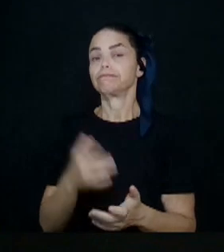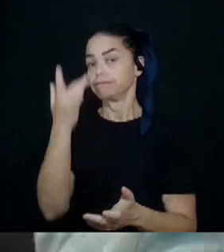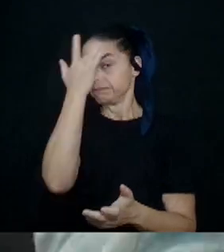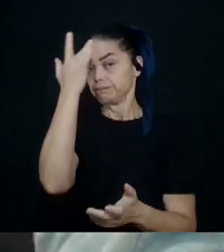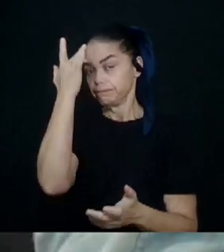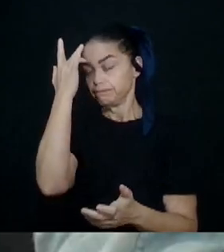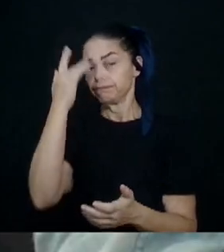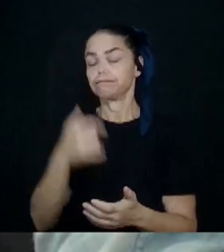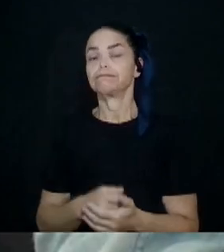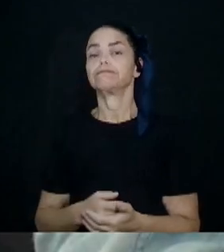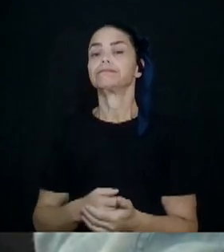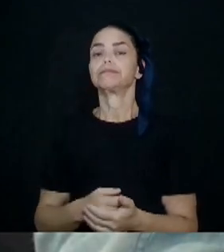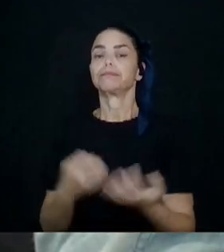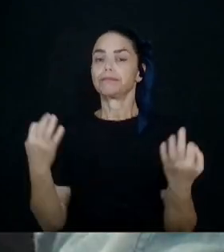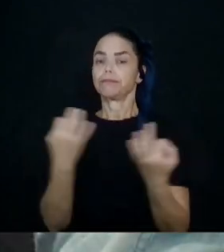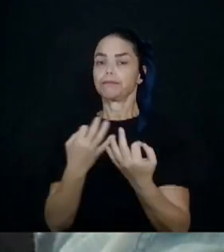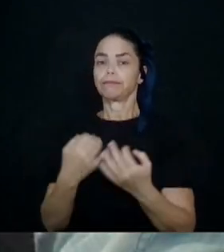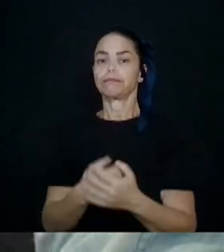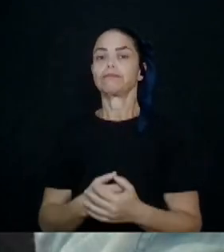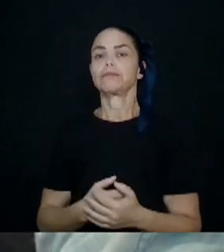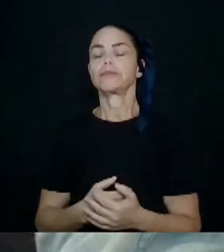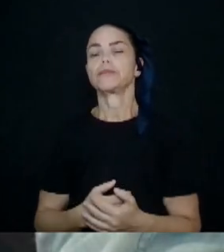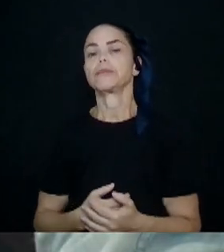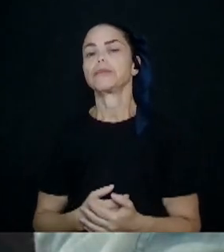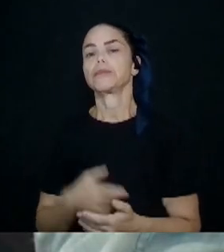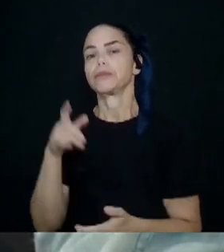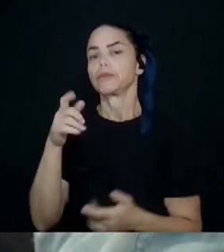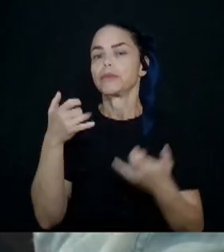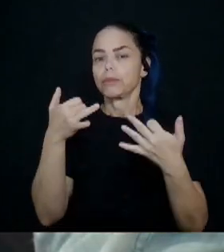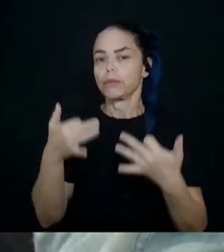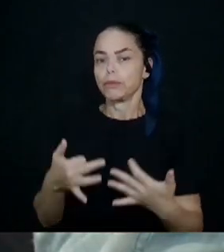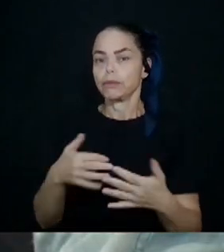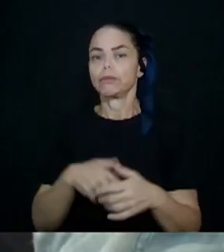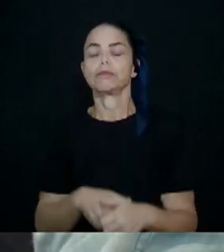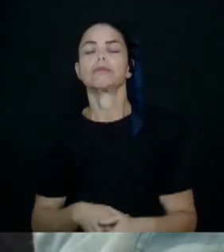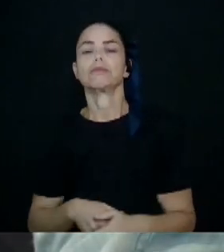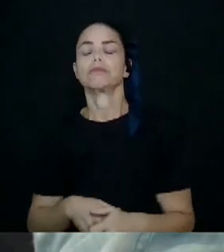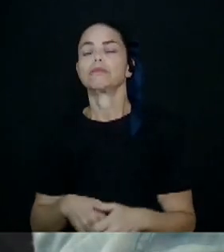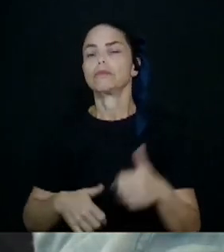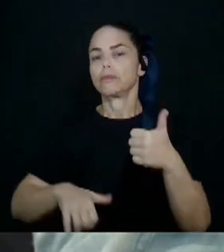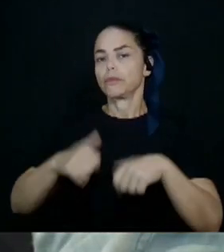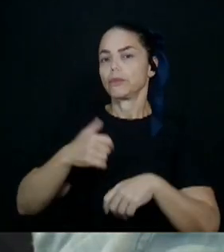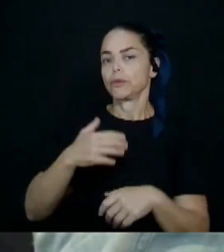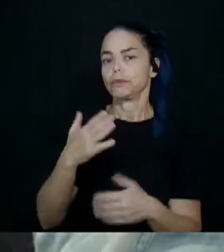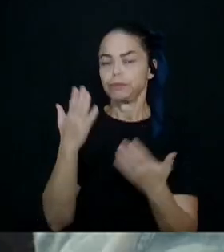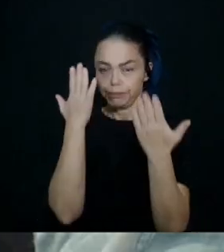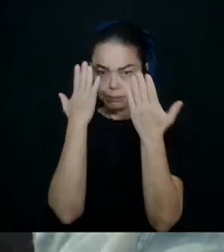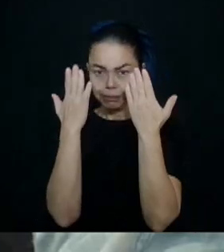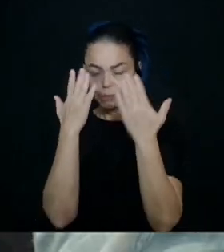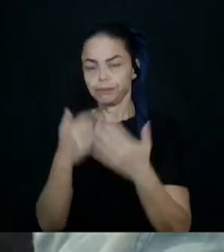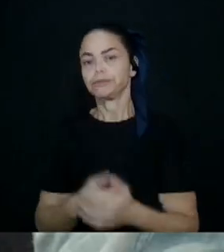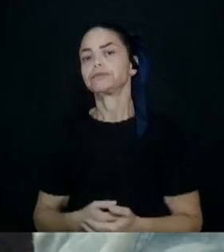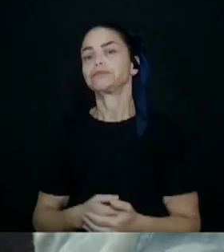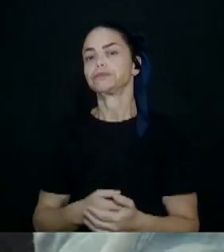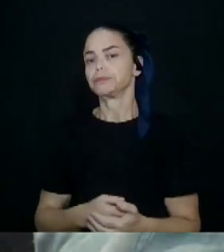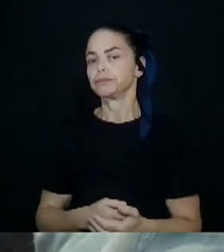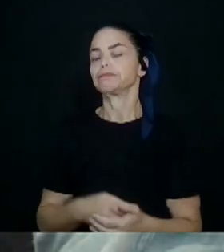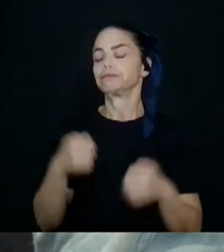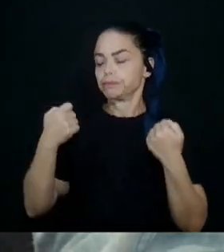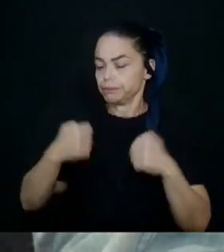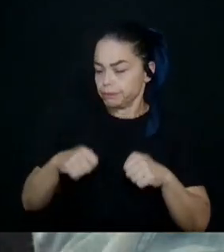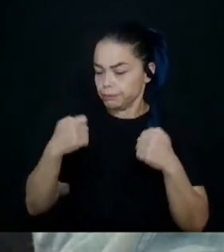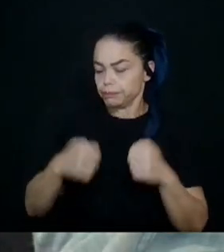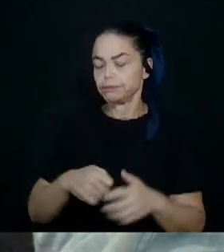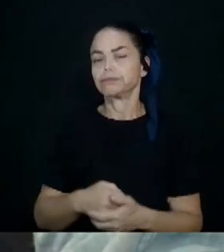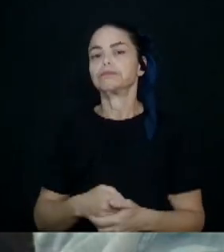Perfeito, perfeito. Né? É um ponto que ele trouxe em relação à avaliação psicológica vai ser cada vez mais necessário. Precisa